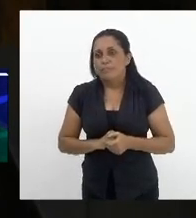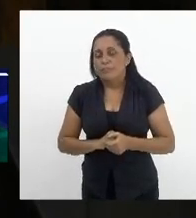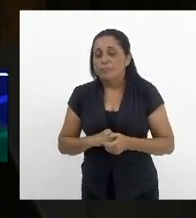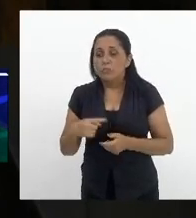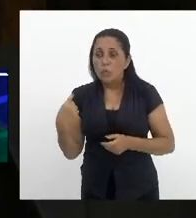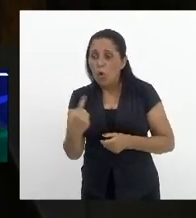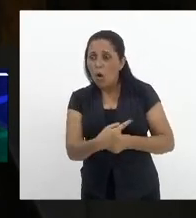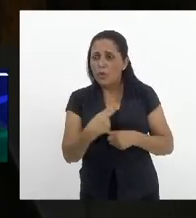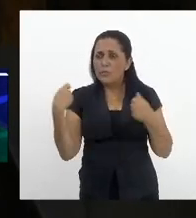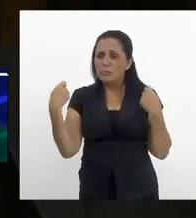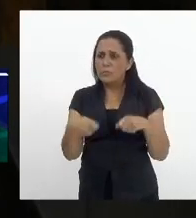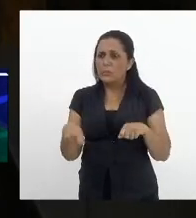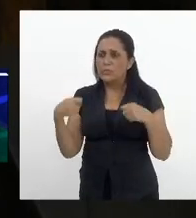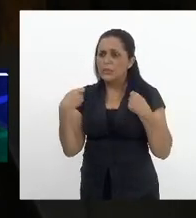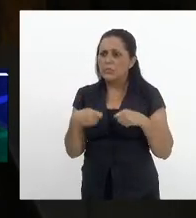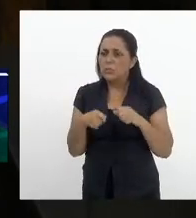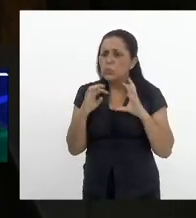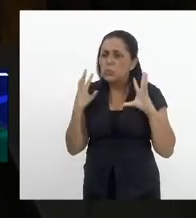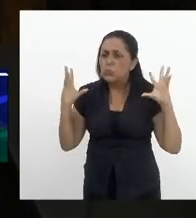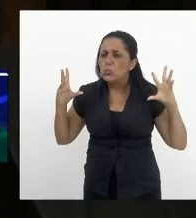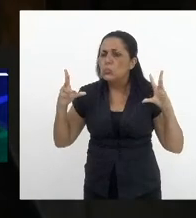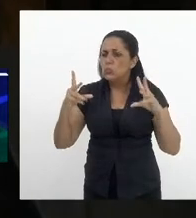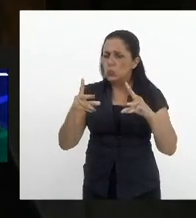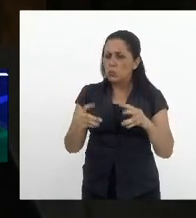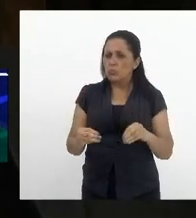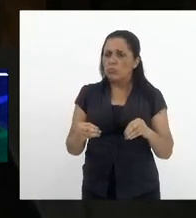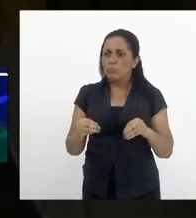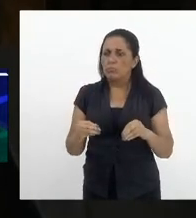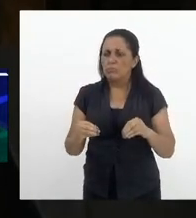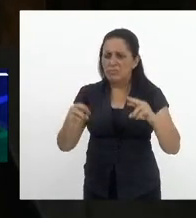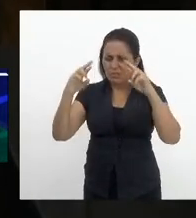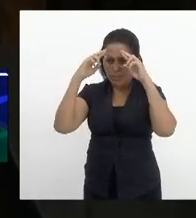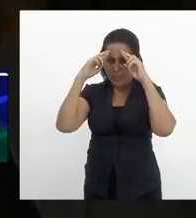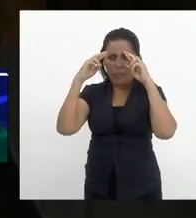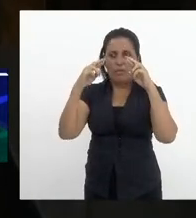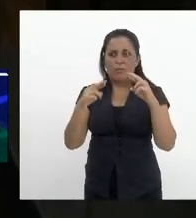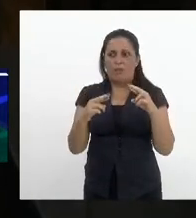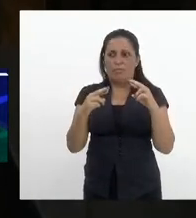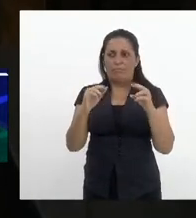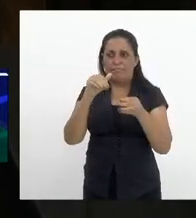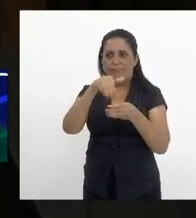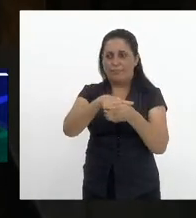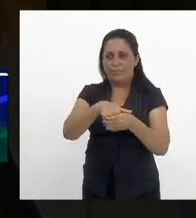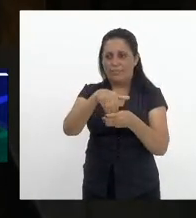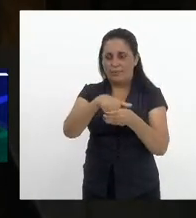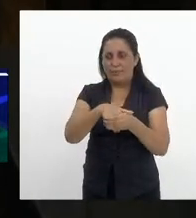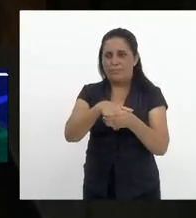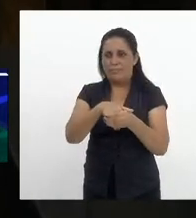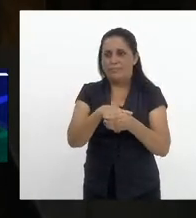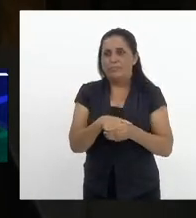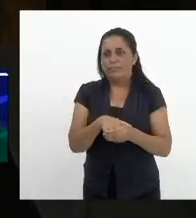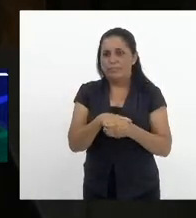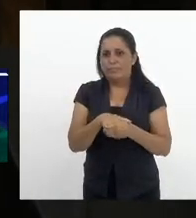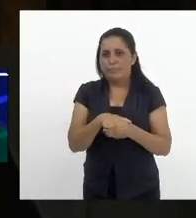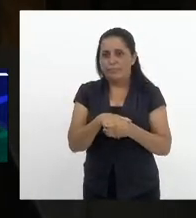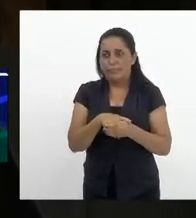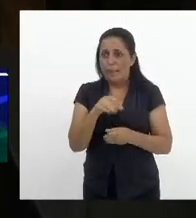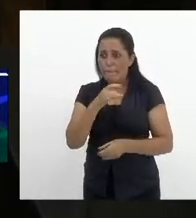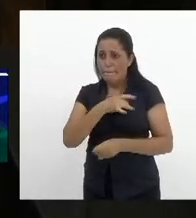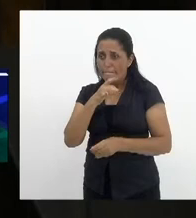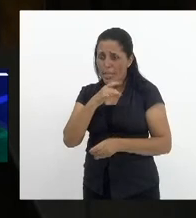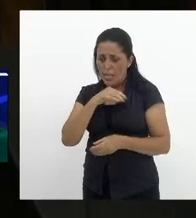Devíamos todos, sem exceção, respeitar as urnas. Quem tem medo